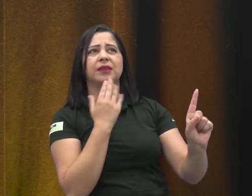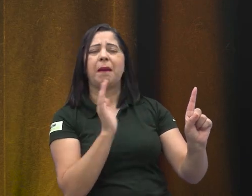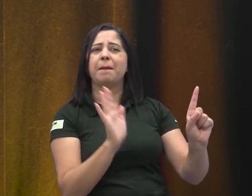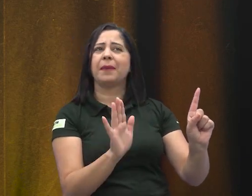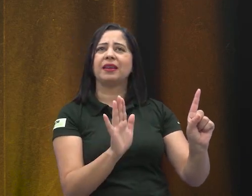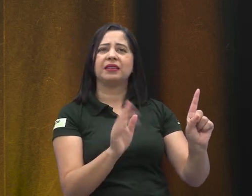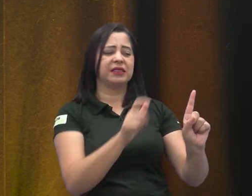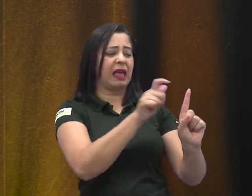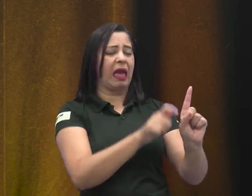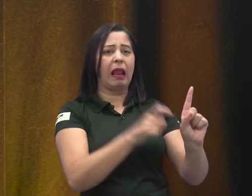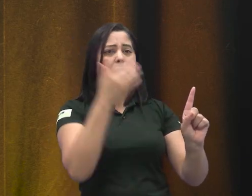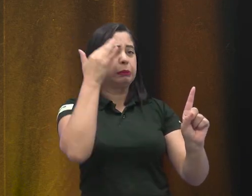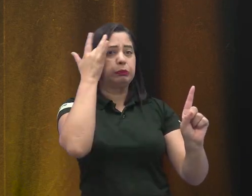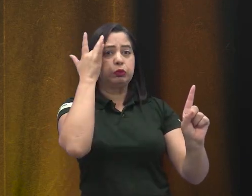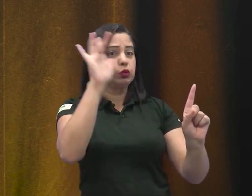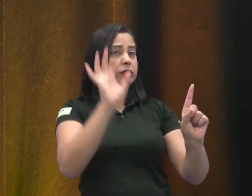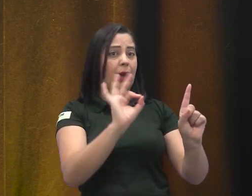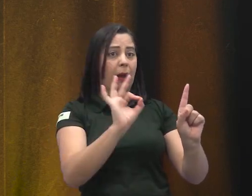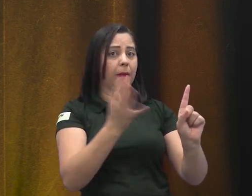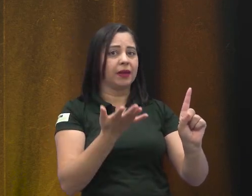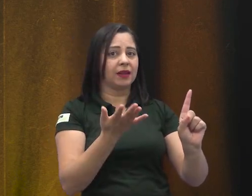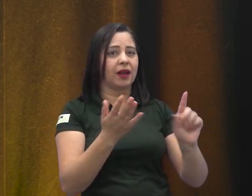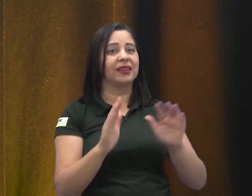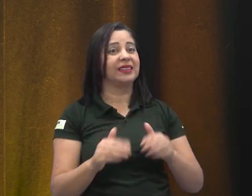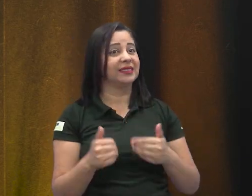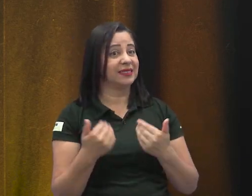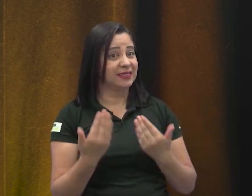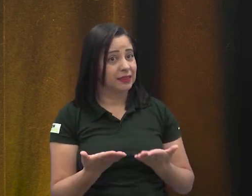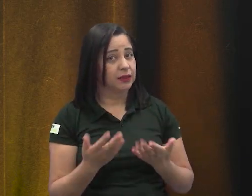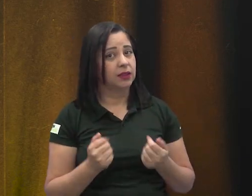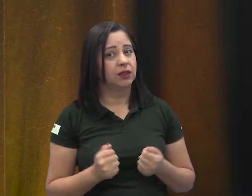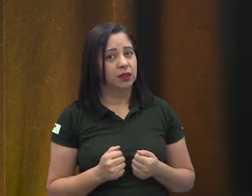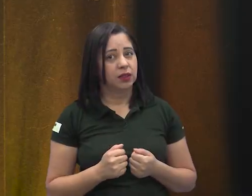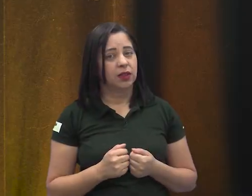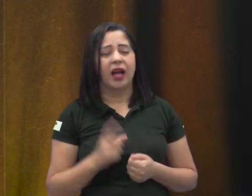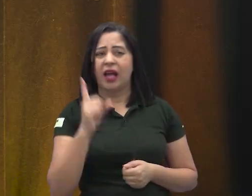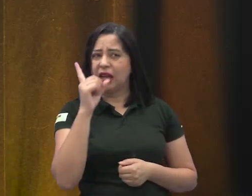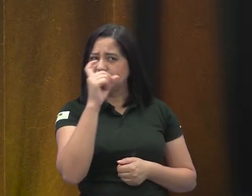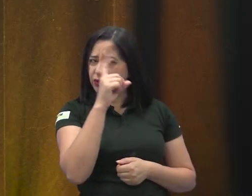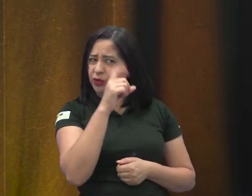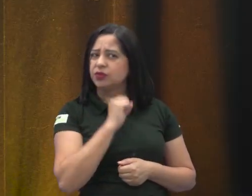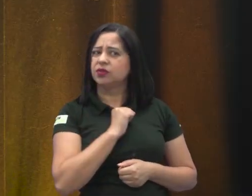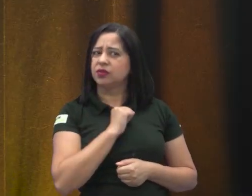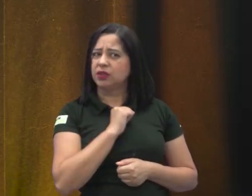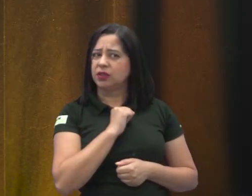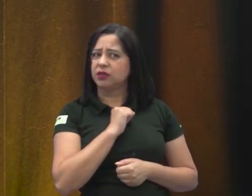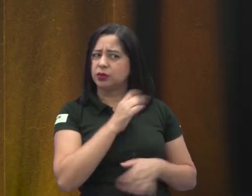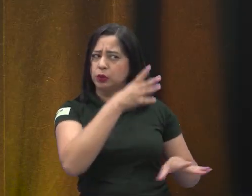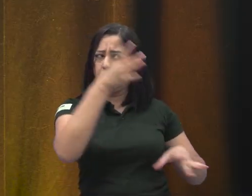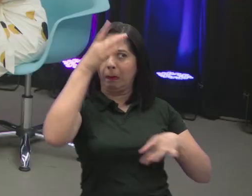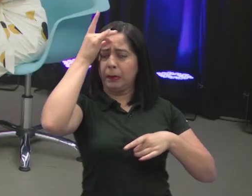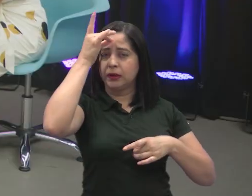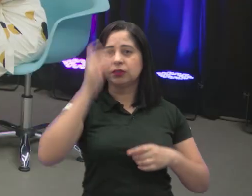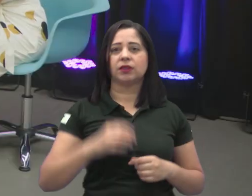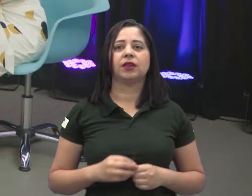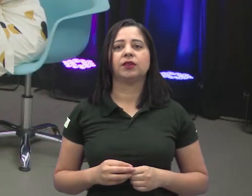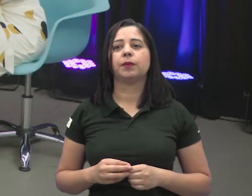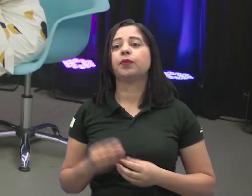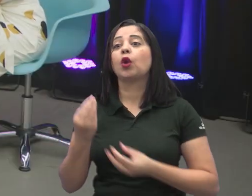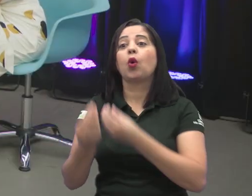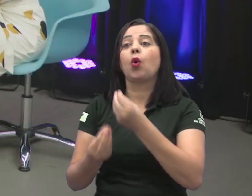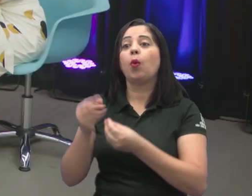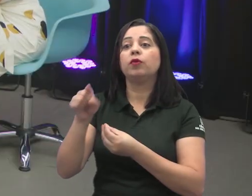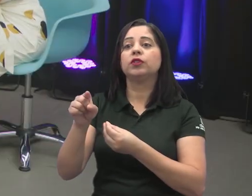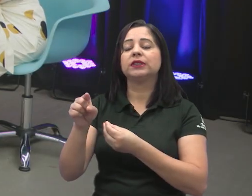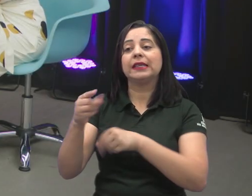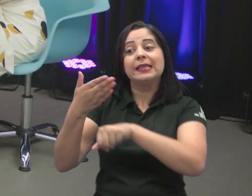Então, trabalhar essa indefinição, acho que é o mais E como que foi o processo do